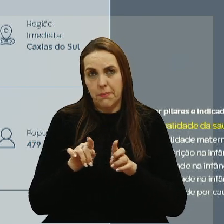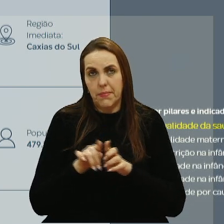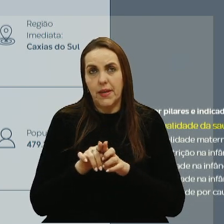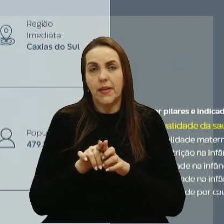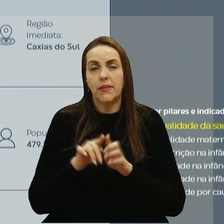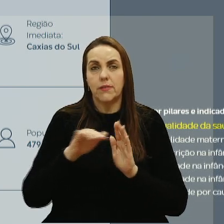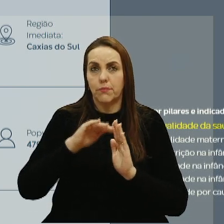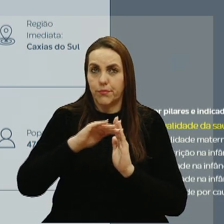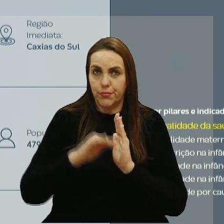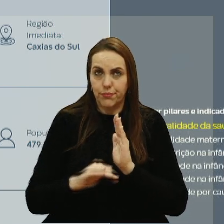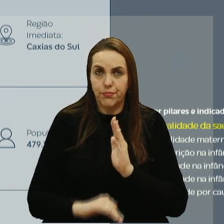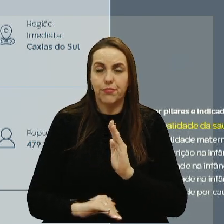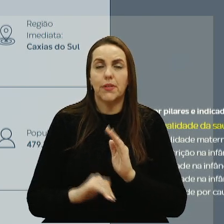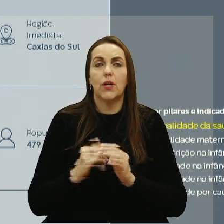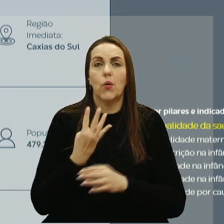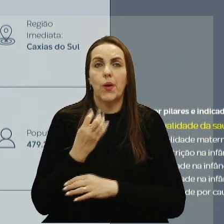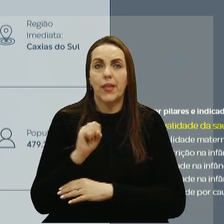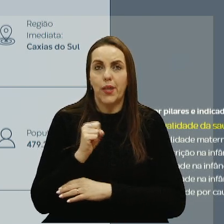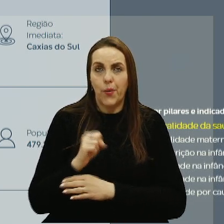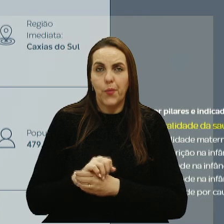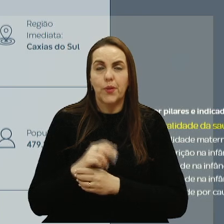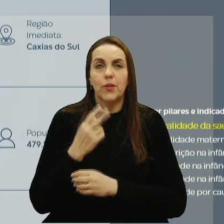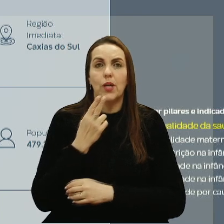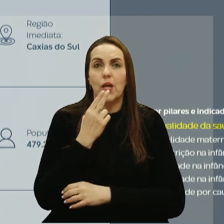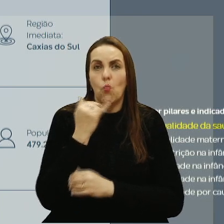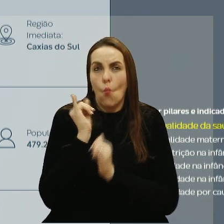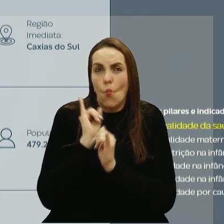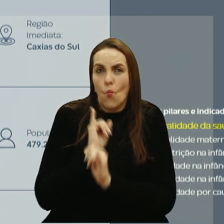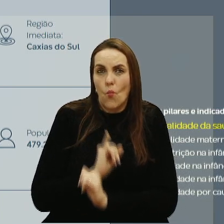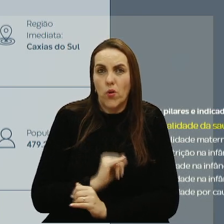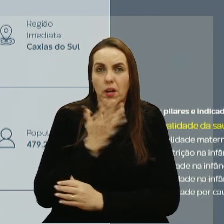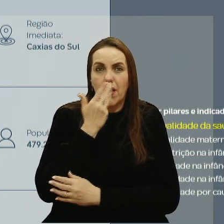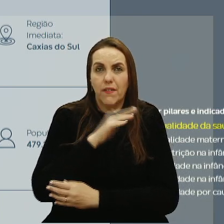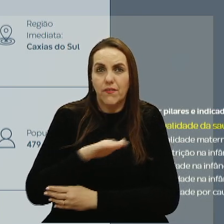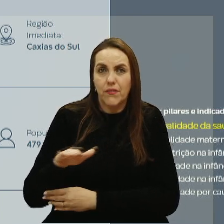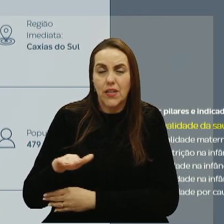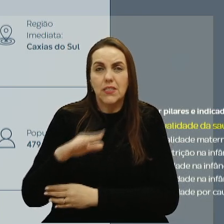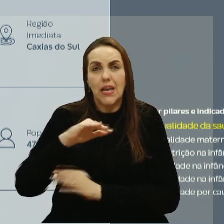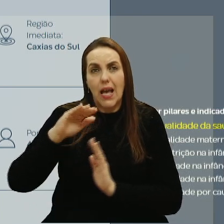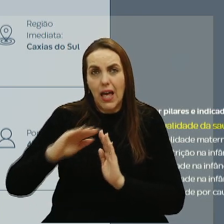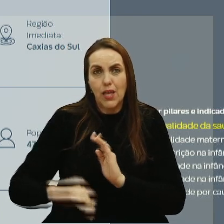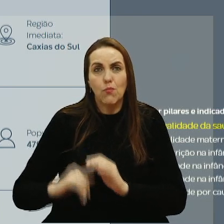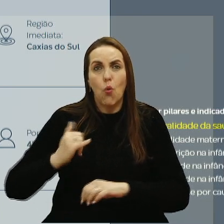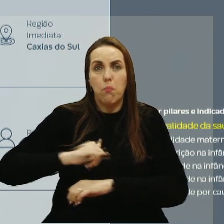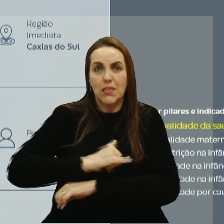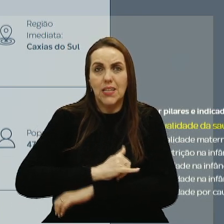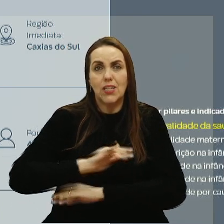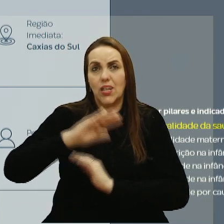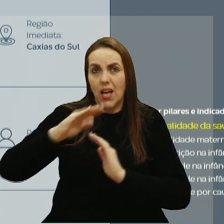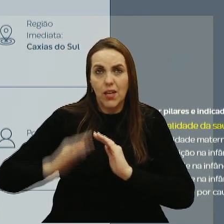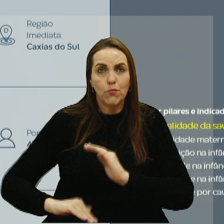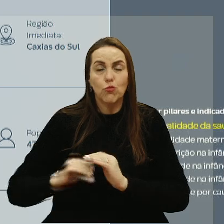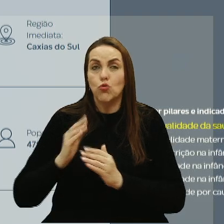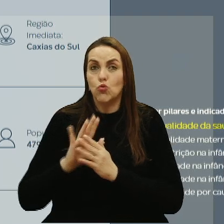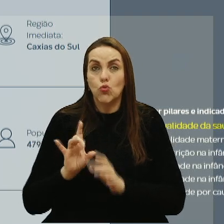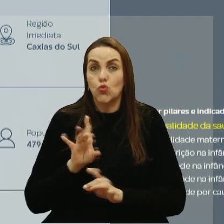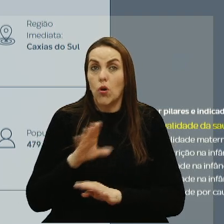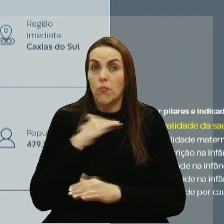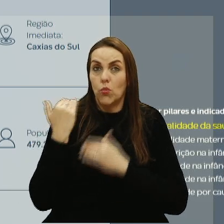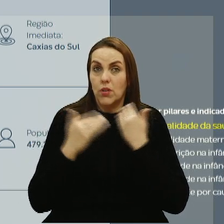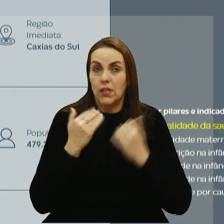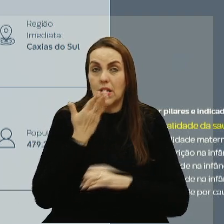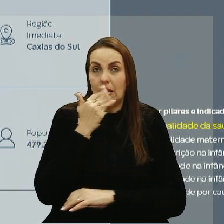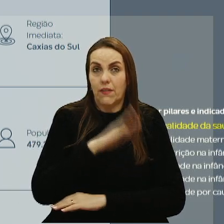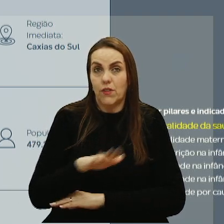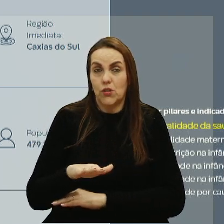caímos 48 posições. Desnutrição na infância, nós caímos. Obesidade, caímos. Só mortalidade infantil, que graças a Deus